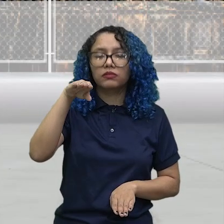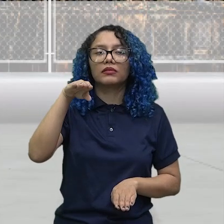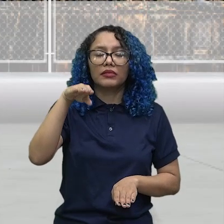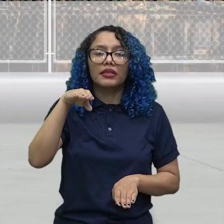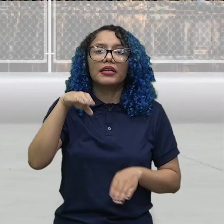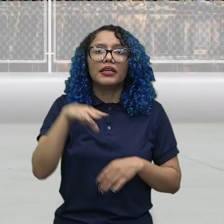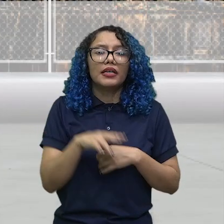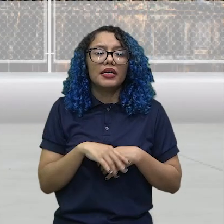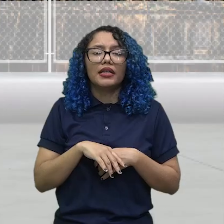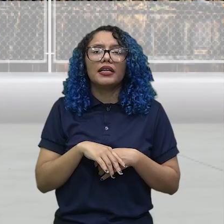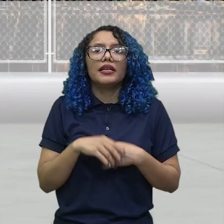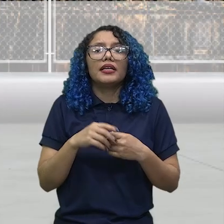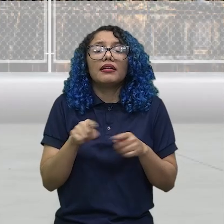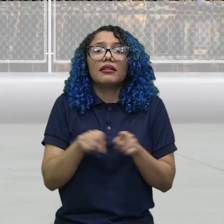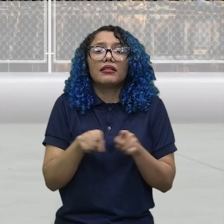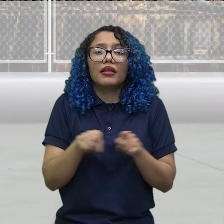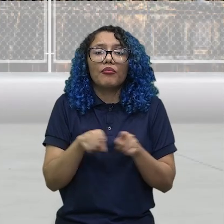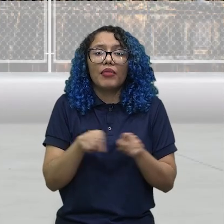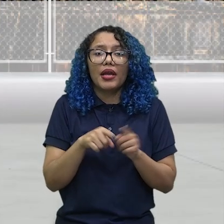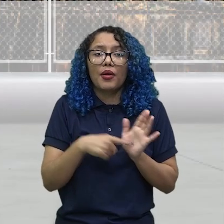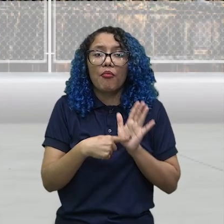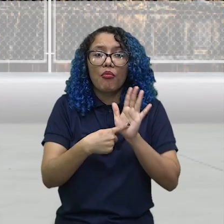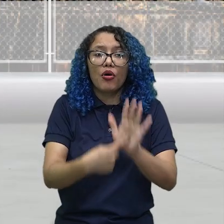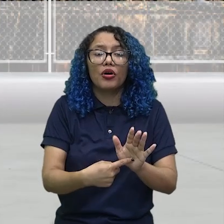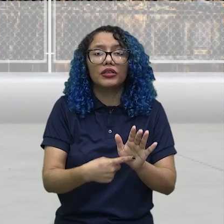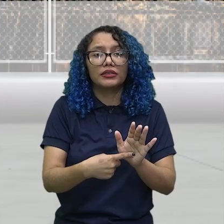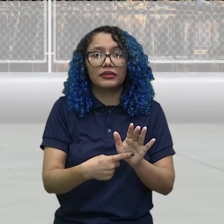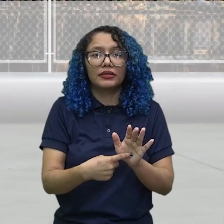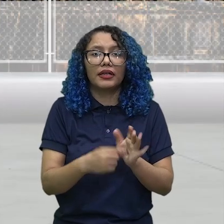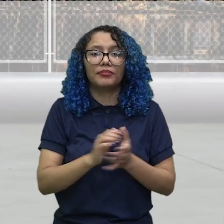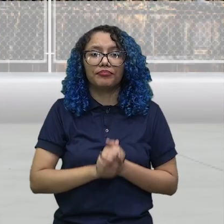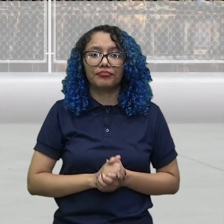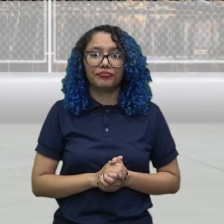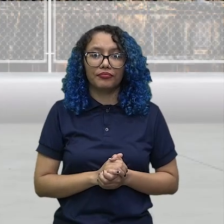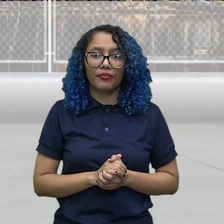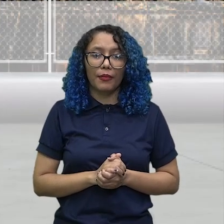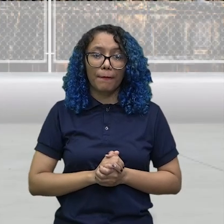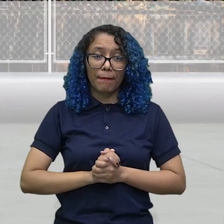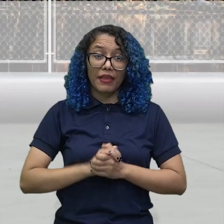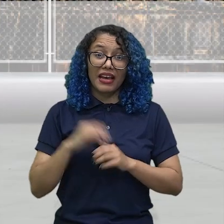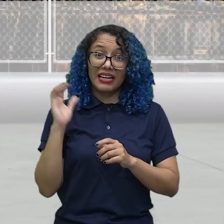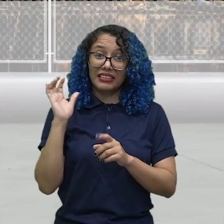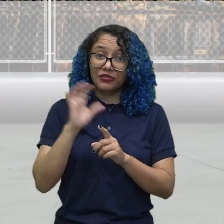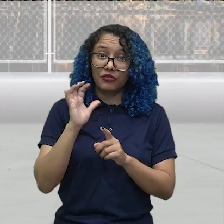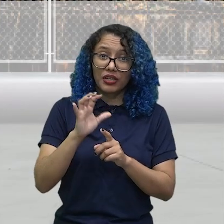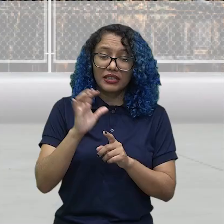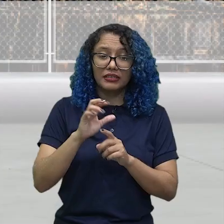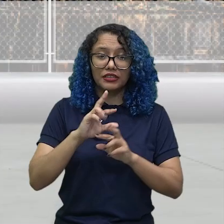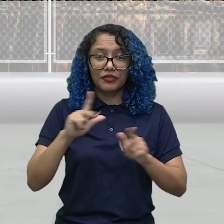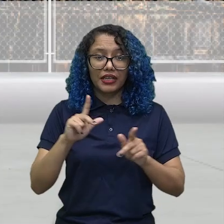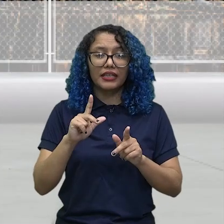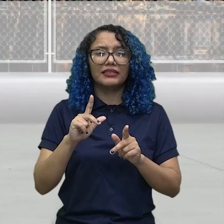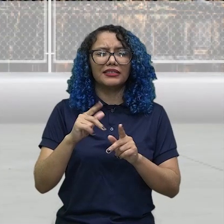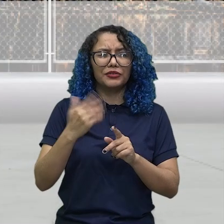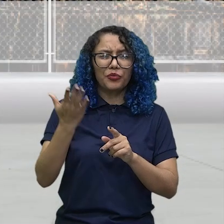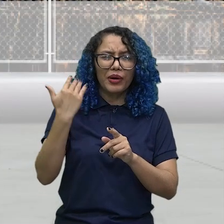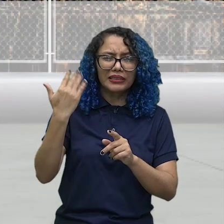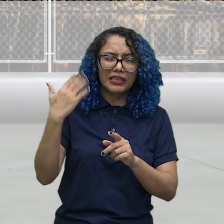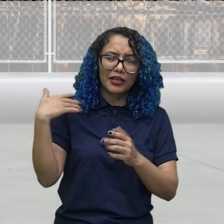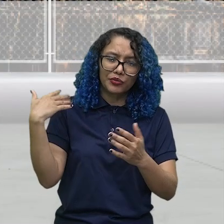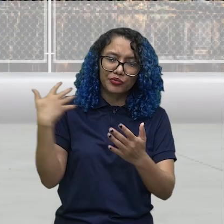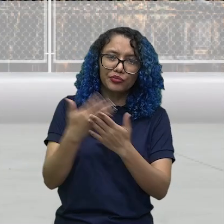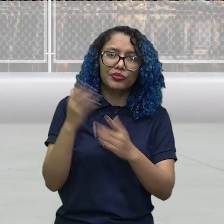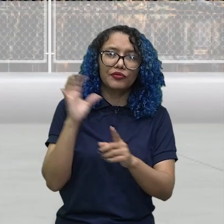essas desigualdades refletem as diferenças históricas, sociais e econômicas. E ela